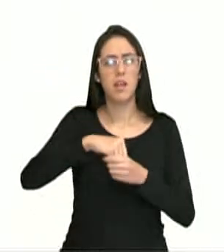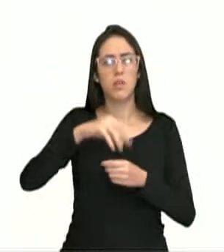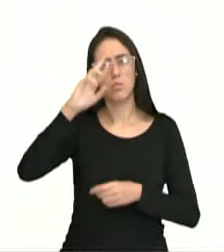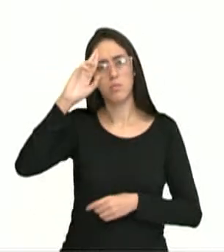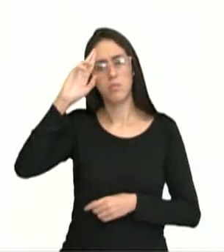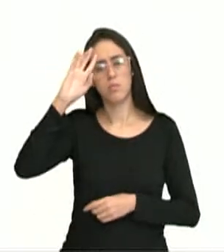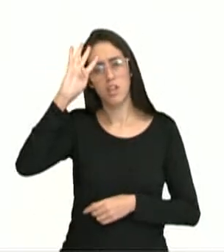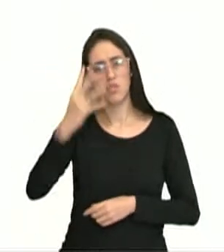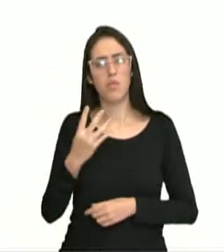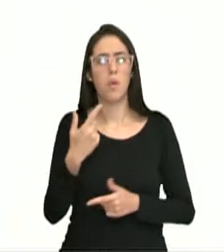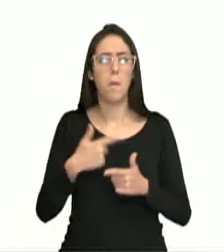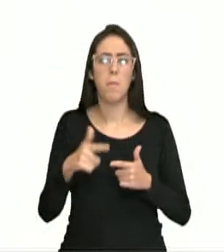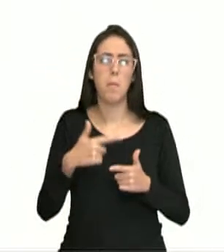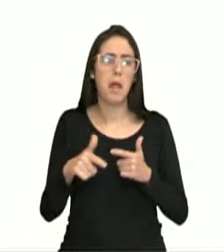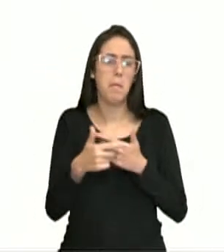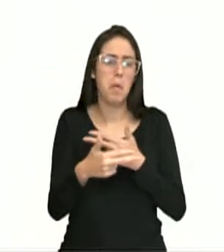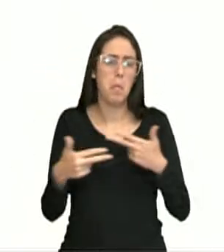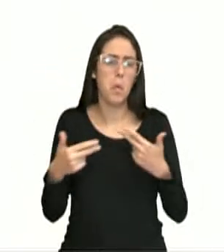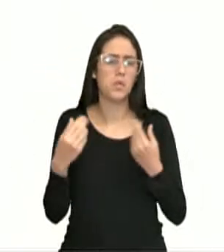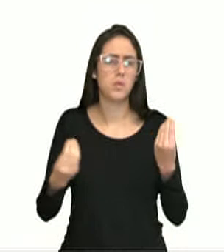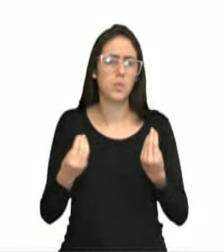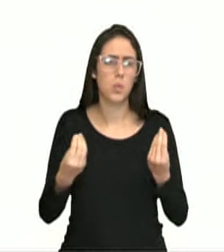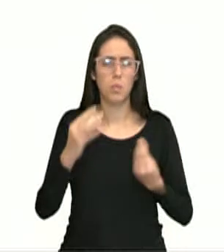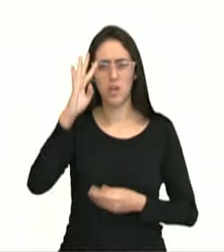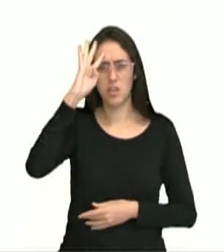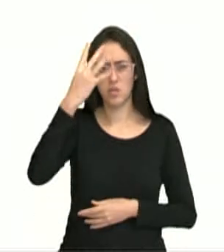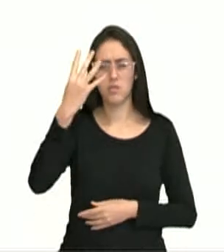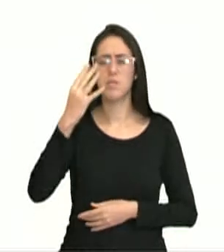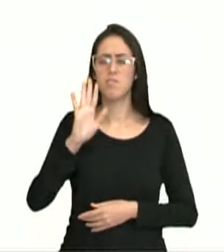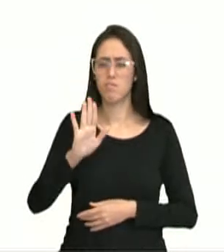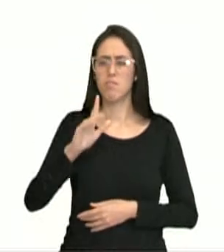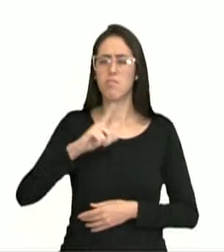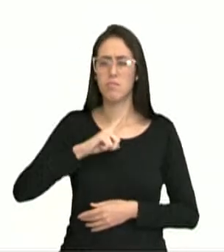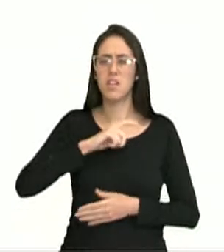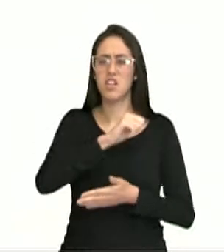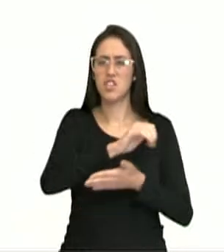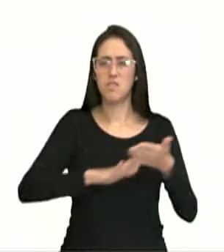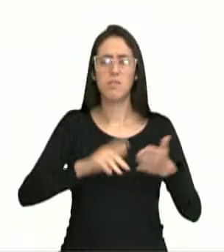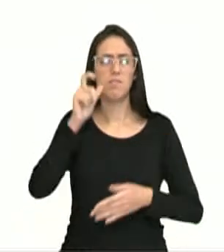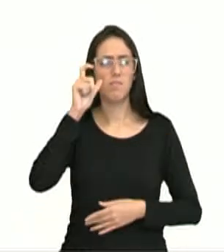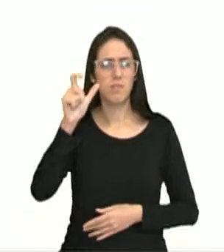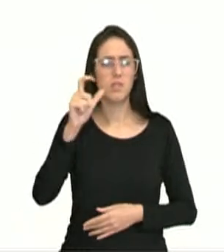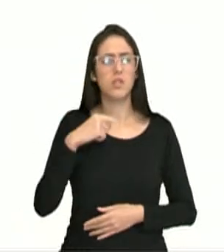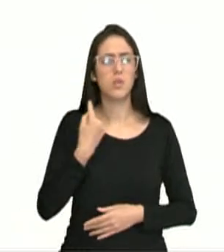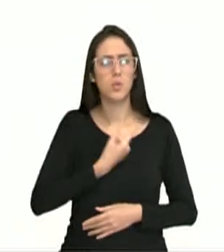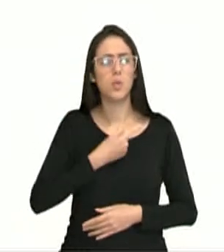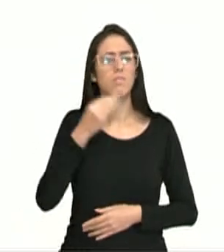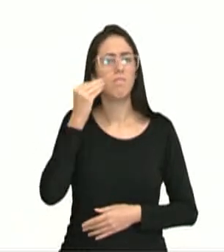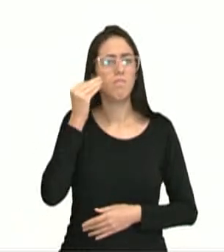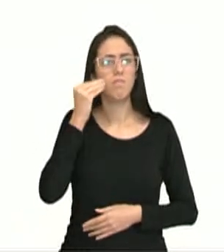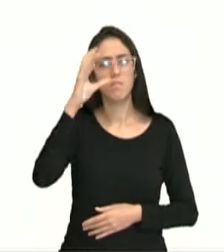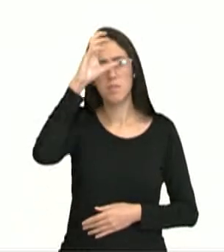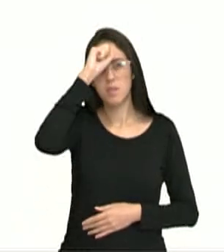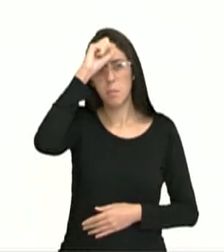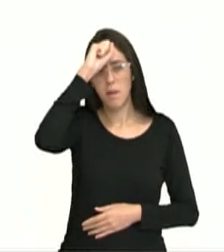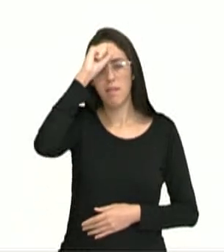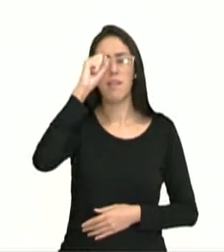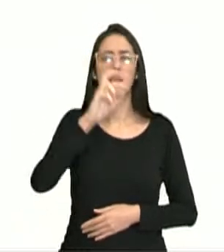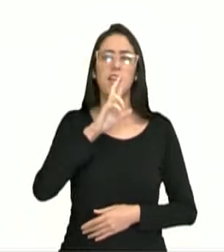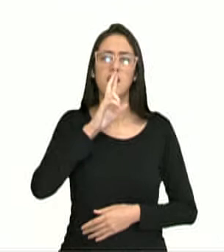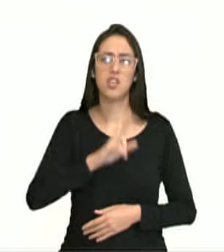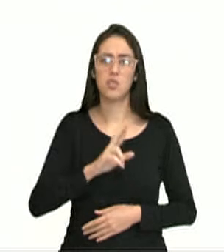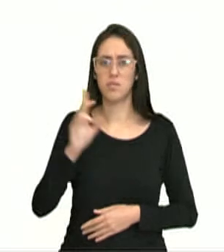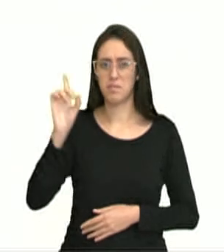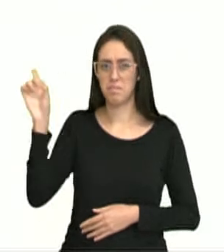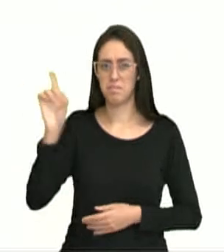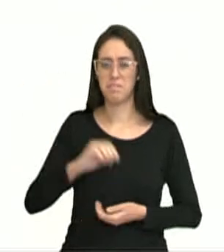de problemas? Então, nós vamos ter exercícios bem interessantes para a gente fazer a aplicabilidade dessa resolução